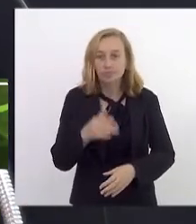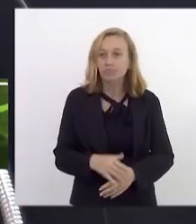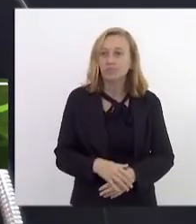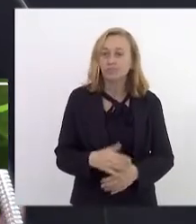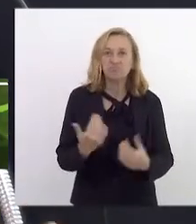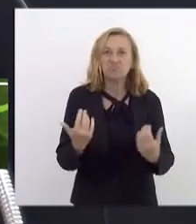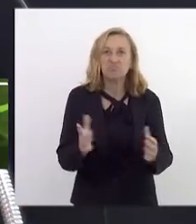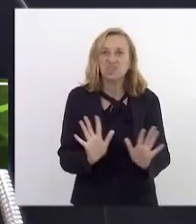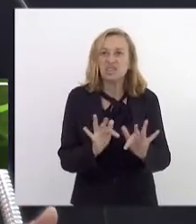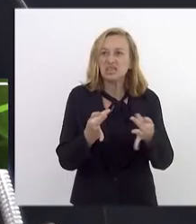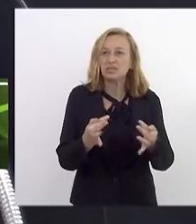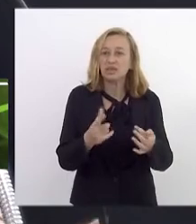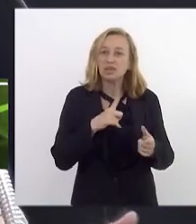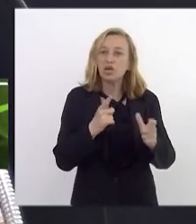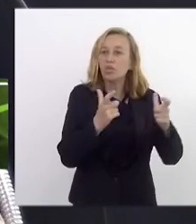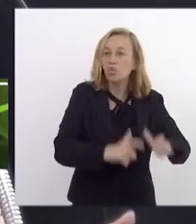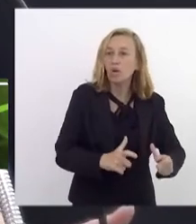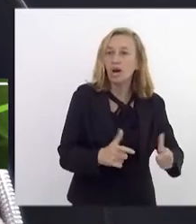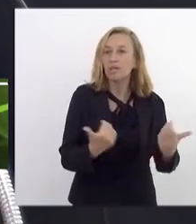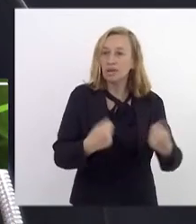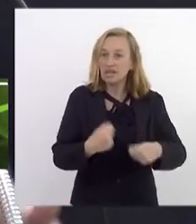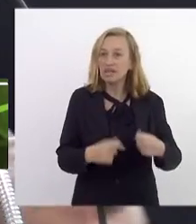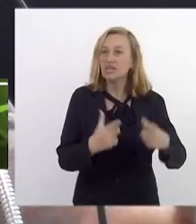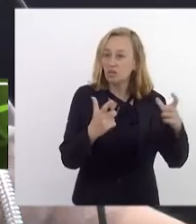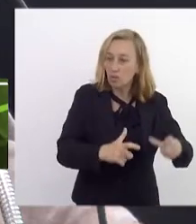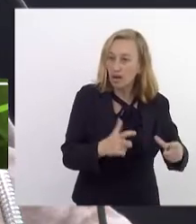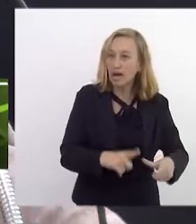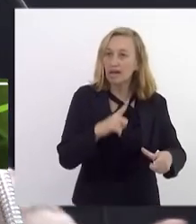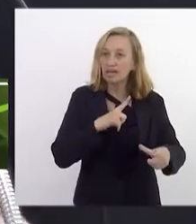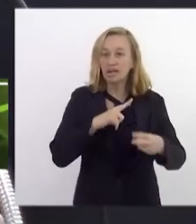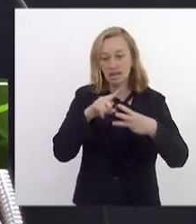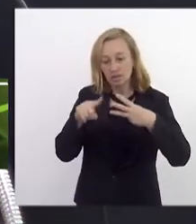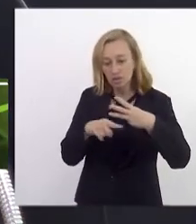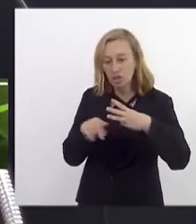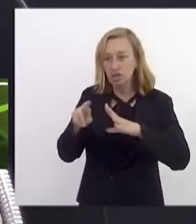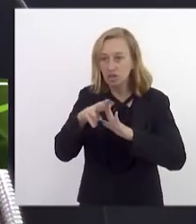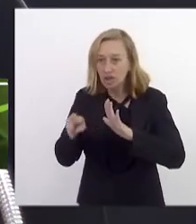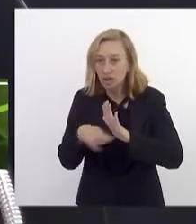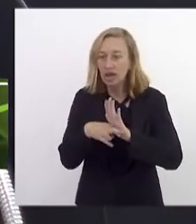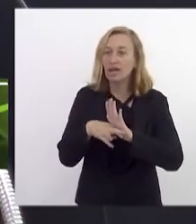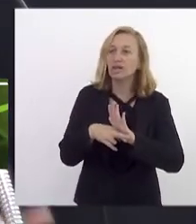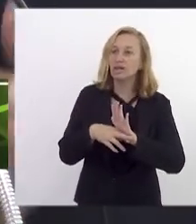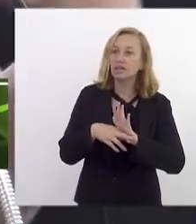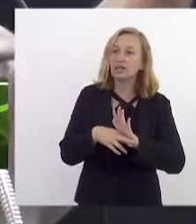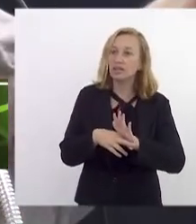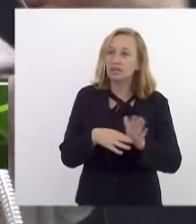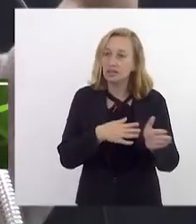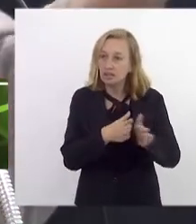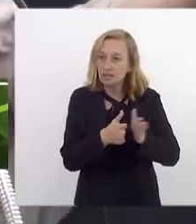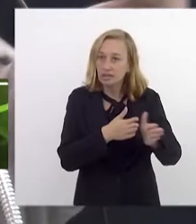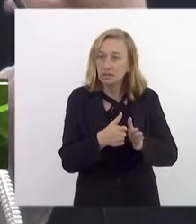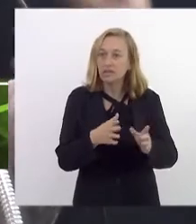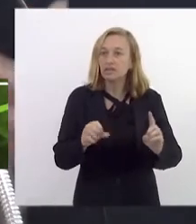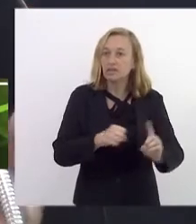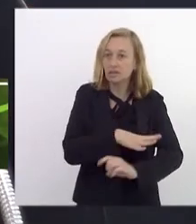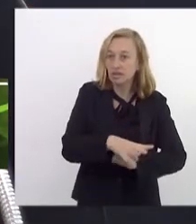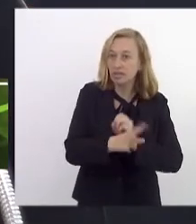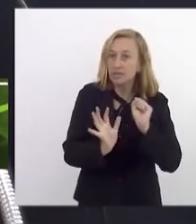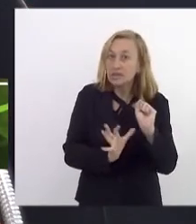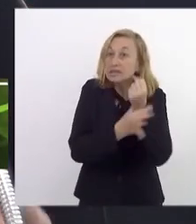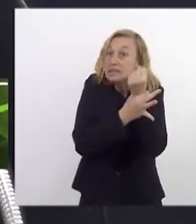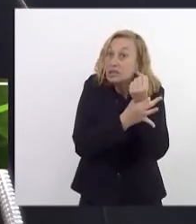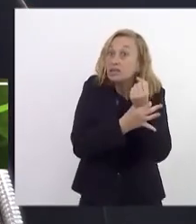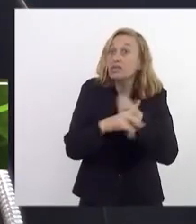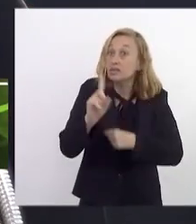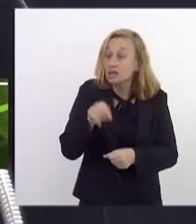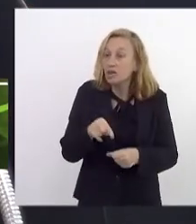basta simplesmente ter o local, tem que ter o local que seja com esses três critérios, né, economicamente viável. Né? Ah, ainda tem o socialmente seguro, né, porque